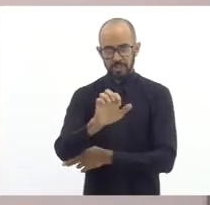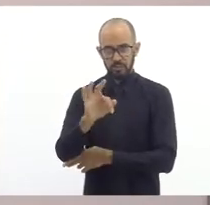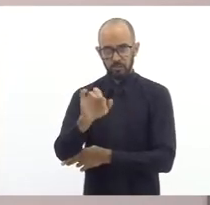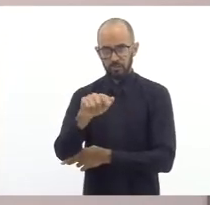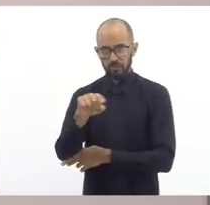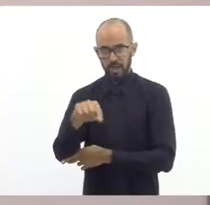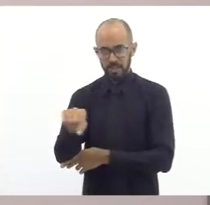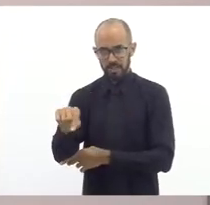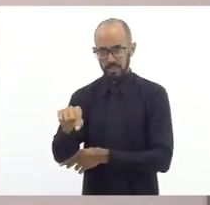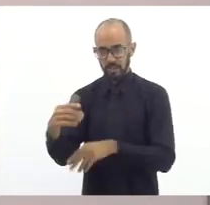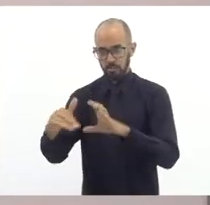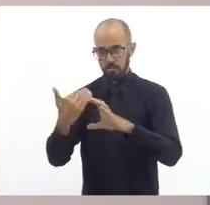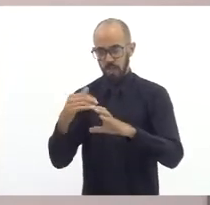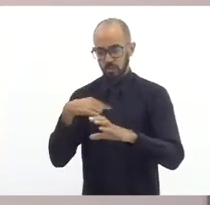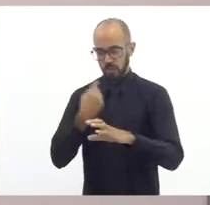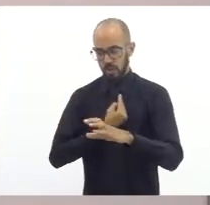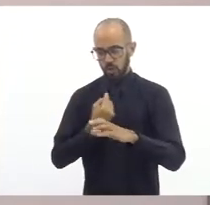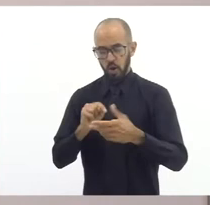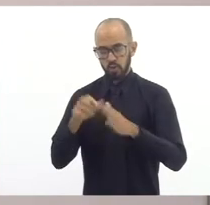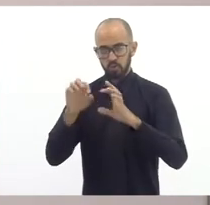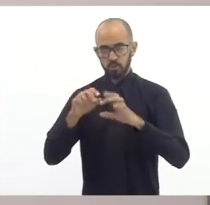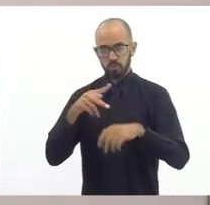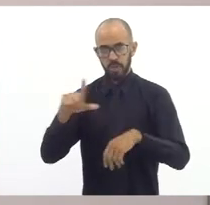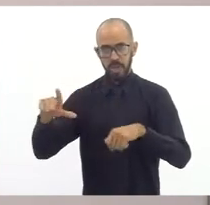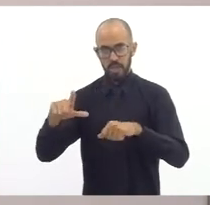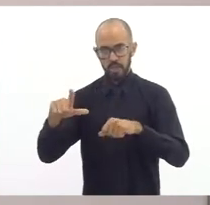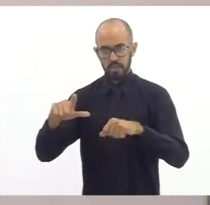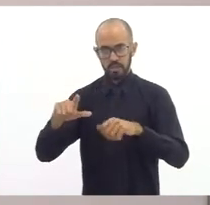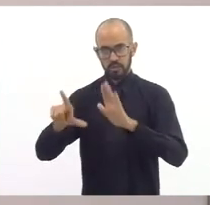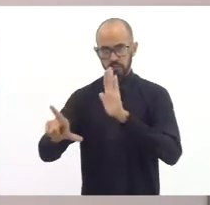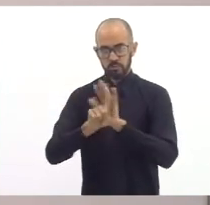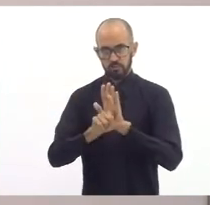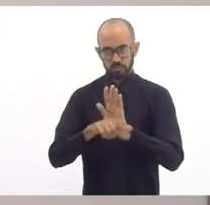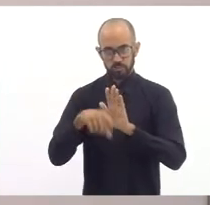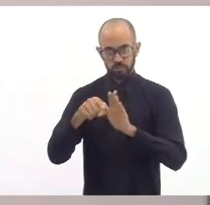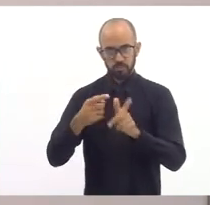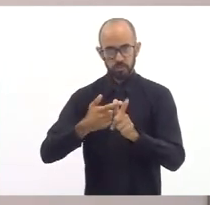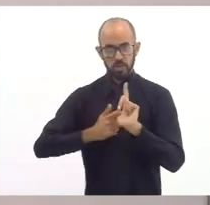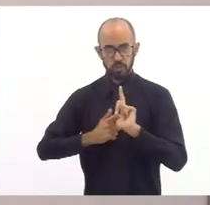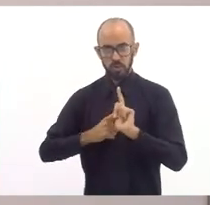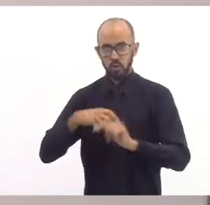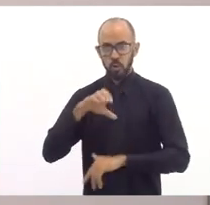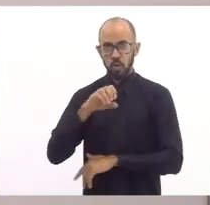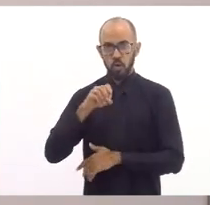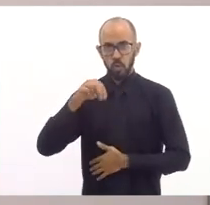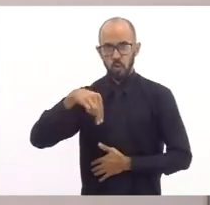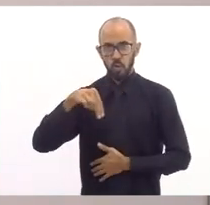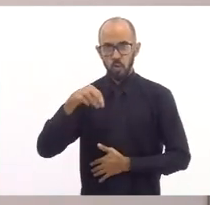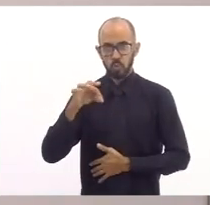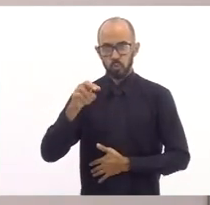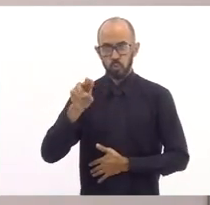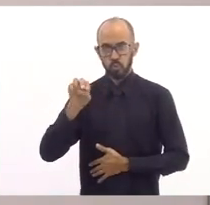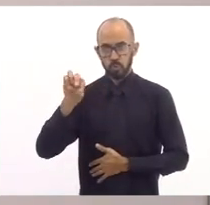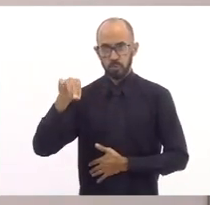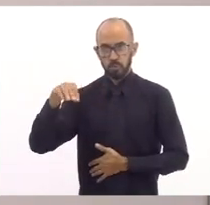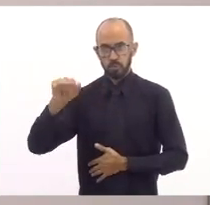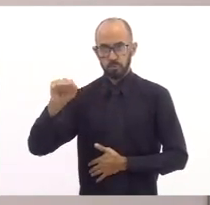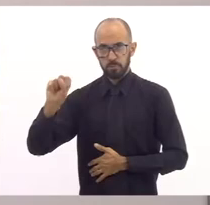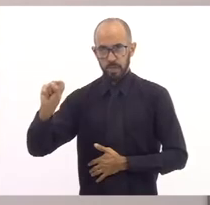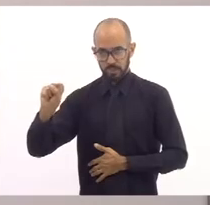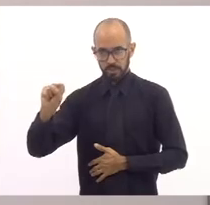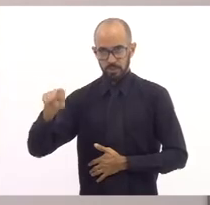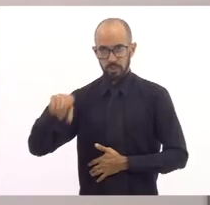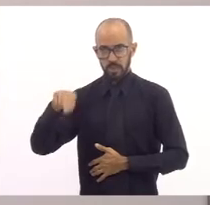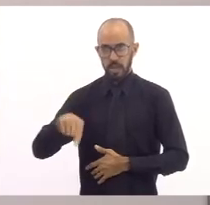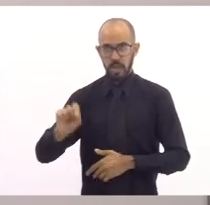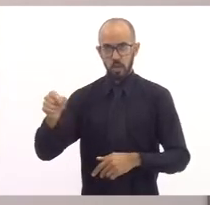projeto de lei definindo devedor quanto mais. Devedor quanto mais, exatamente, é aquele